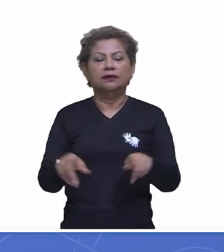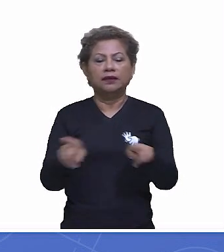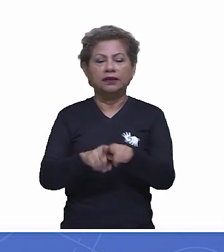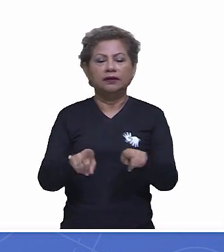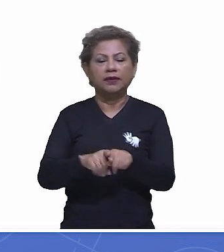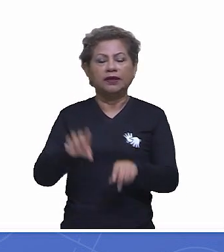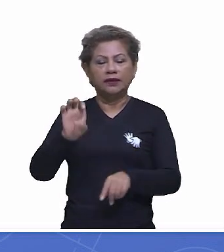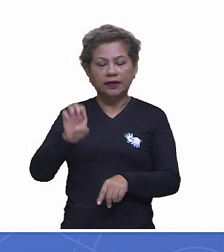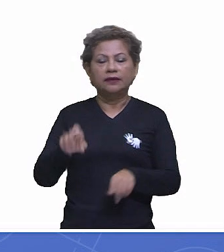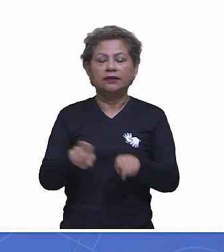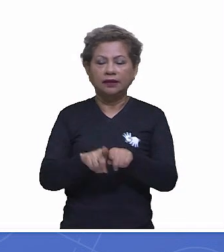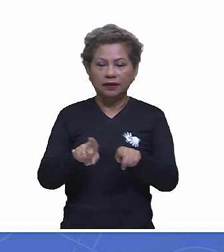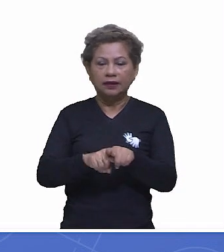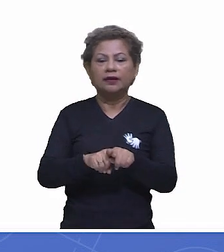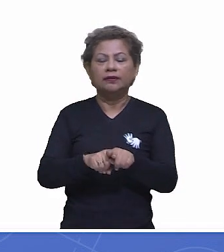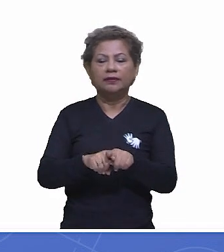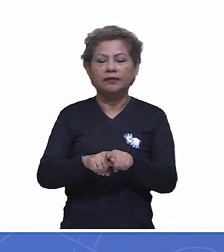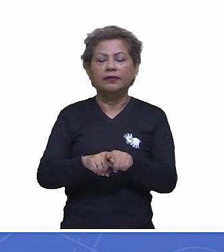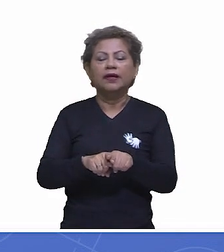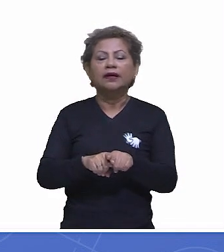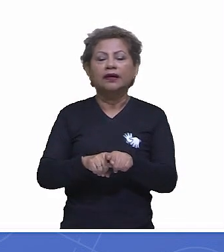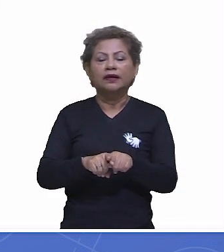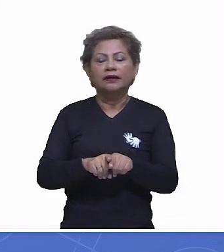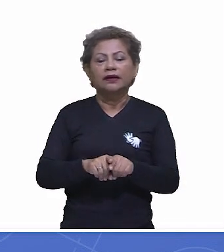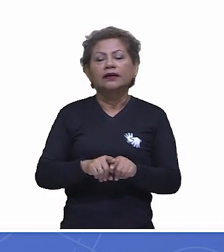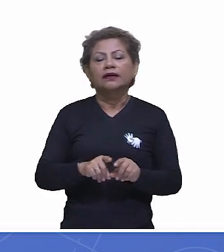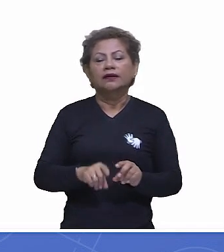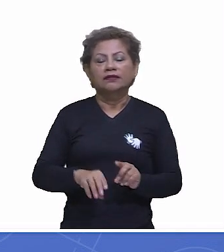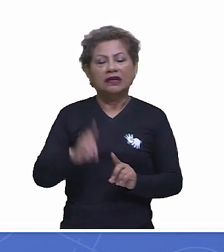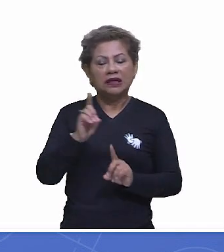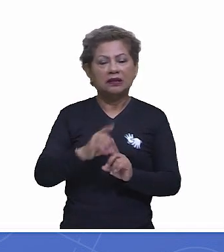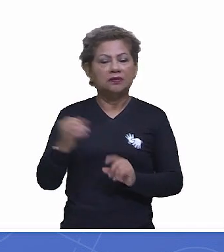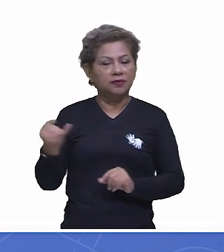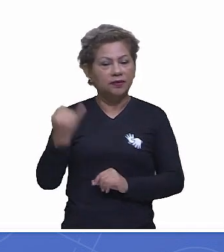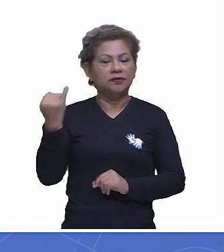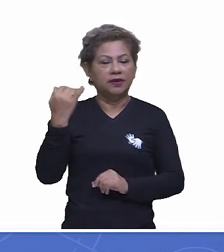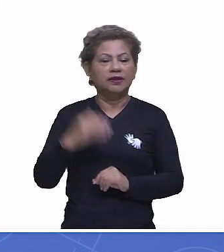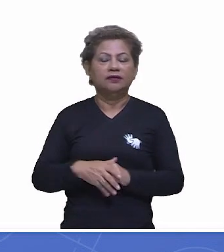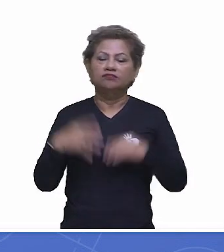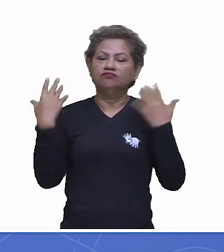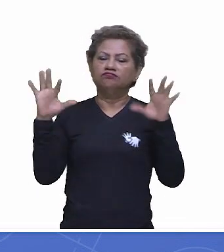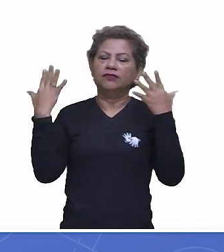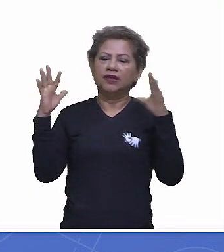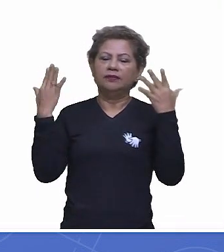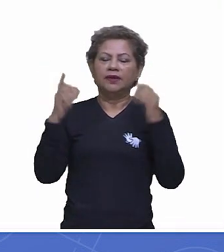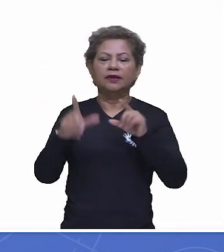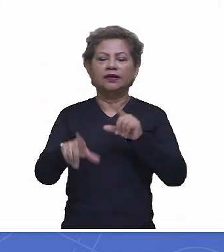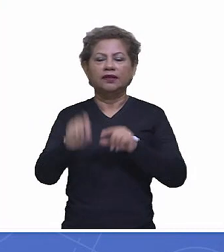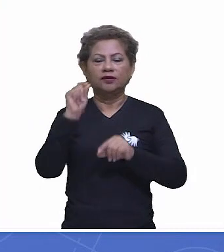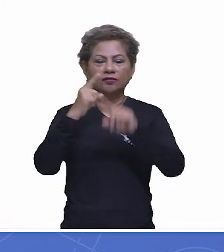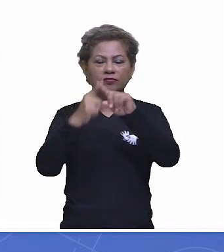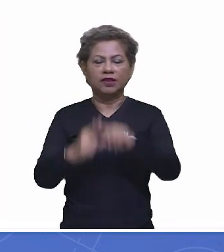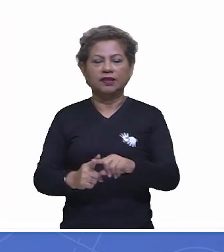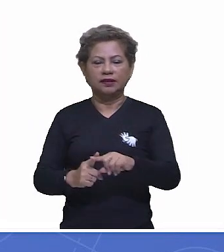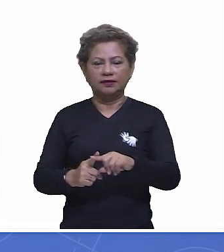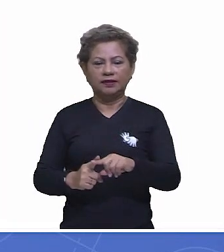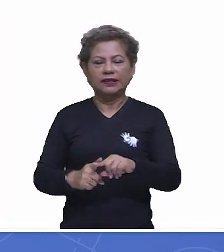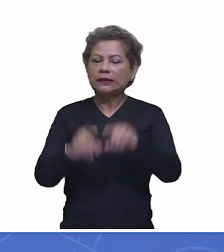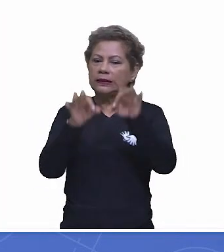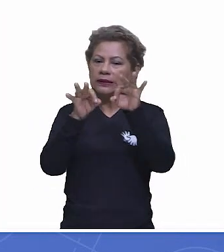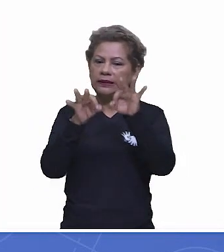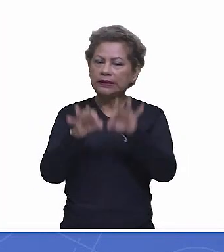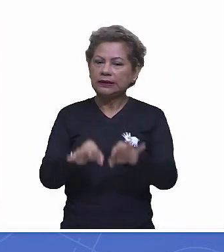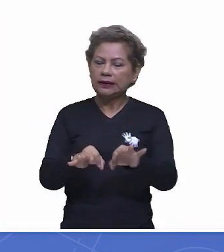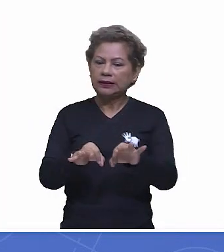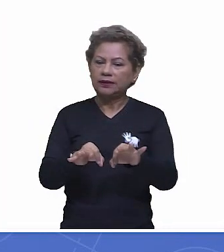marca tipográfica. Então, a resposta correta é, de fato, a letra D. Parabéns aos alunos que responderam corretamente.